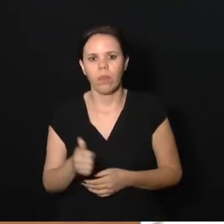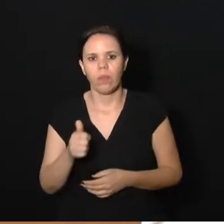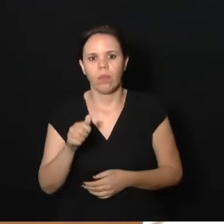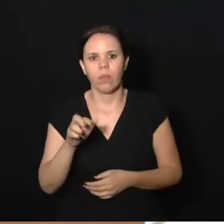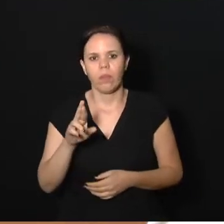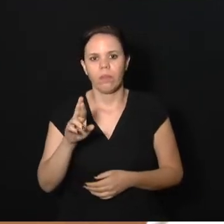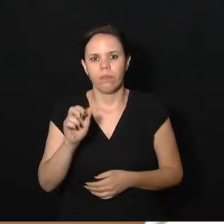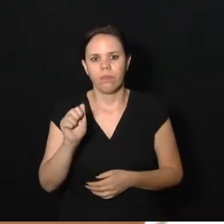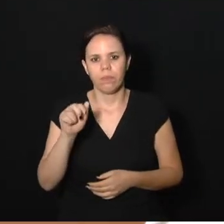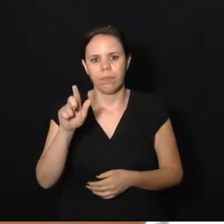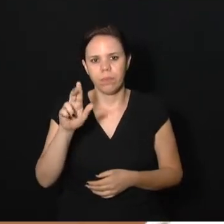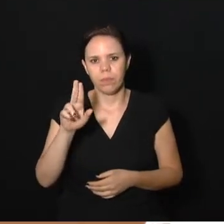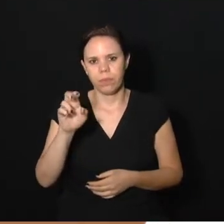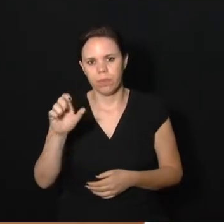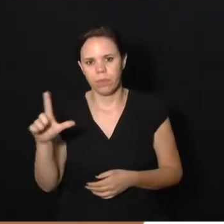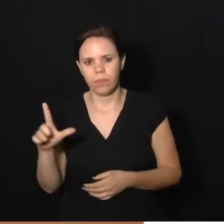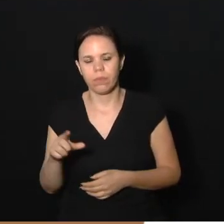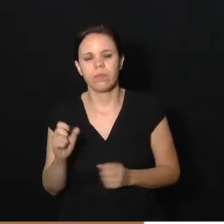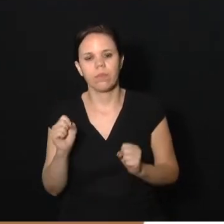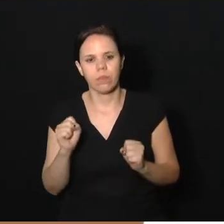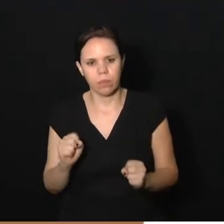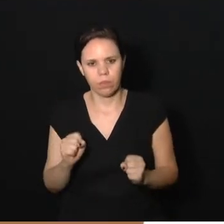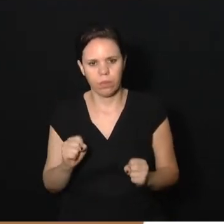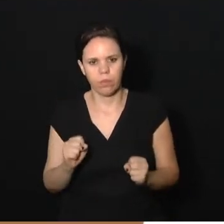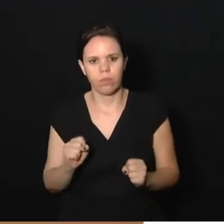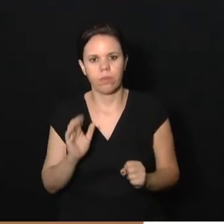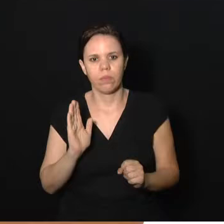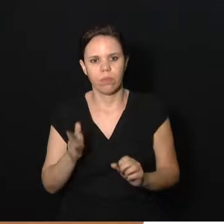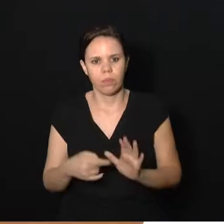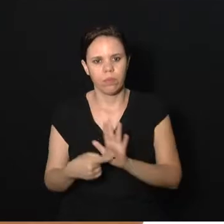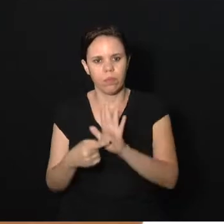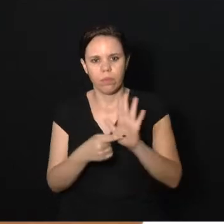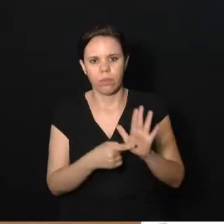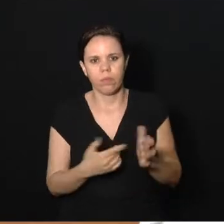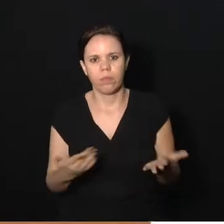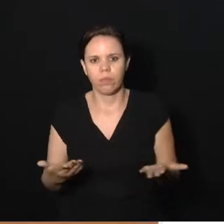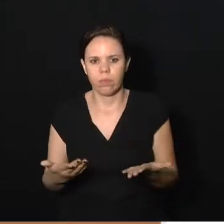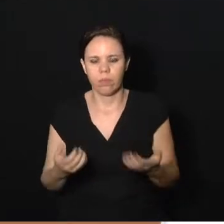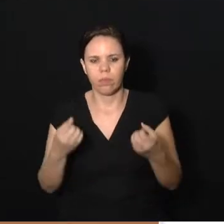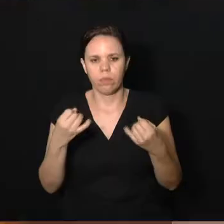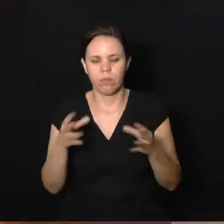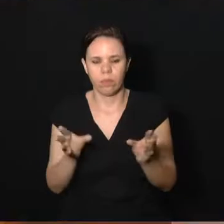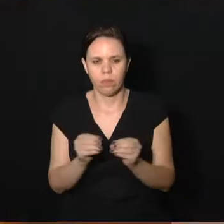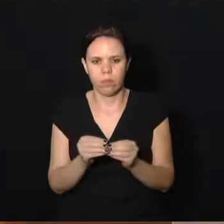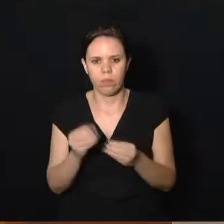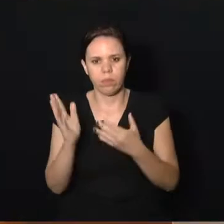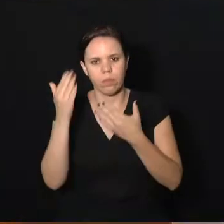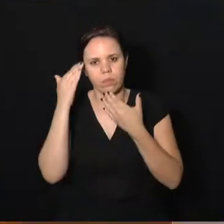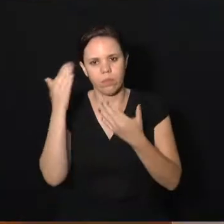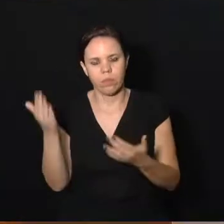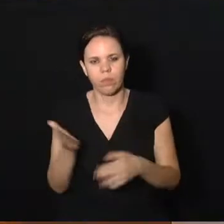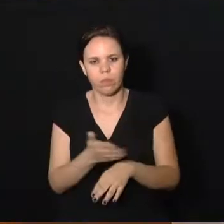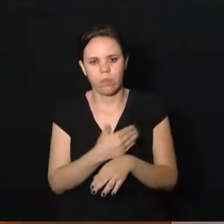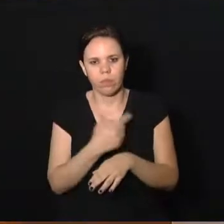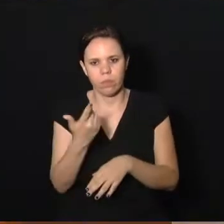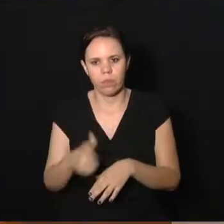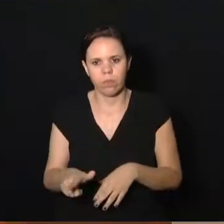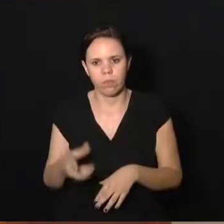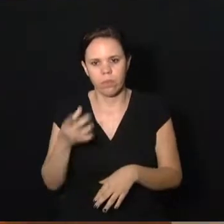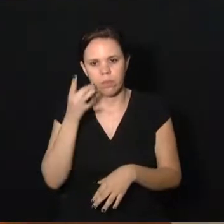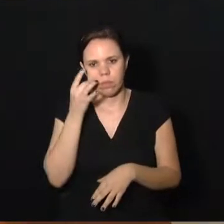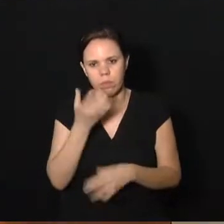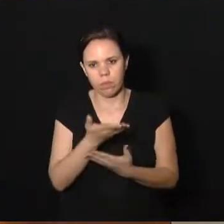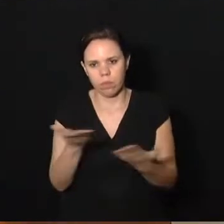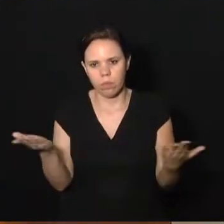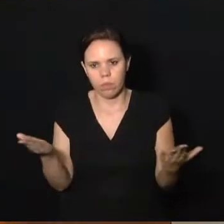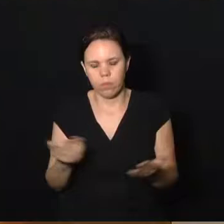Raquel, para que ela possa já também fazer as suas considerações. Obrigado, já agradecendo aqui de antemão, mais uma vez, a presença de